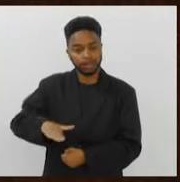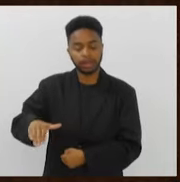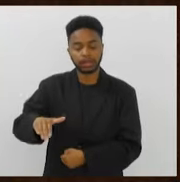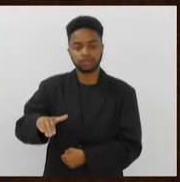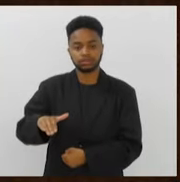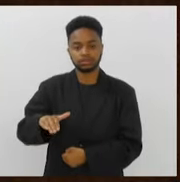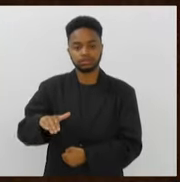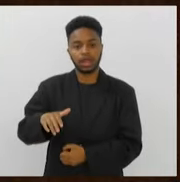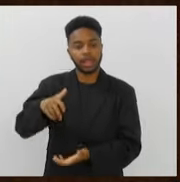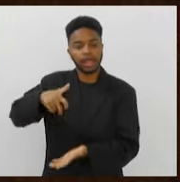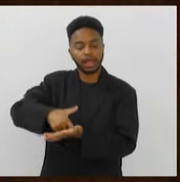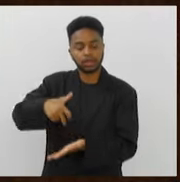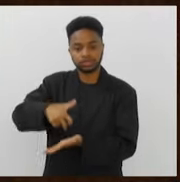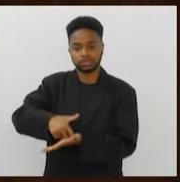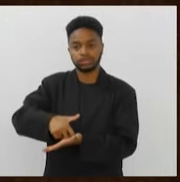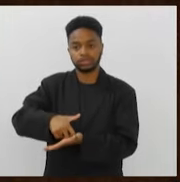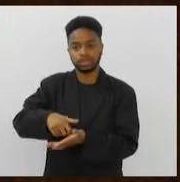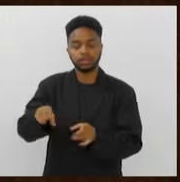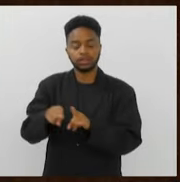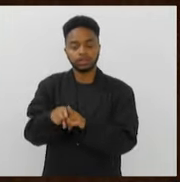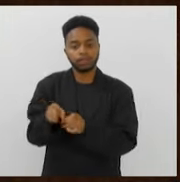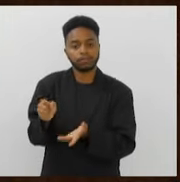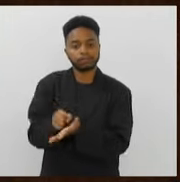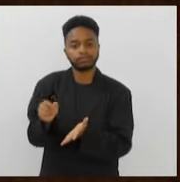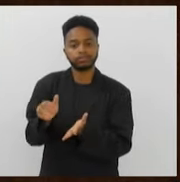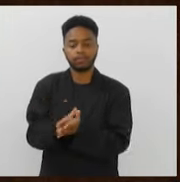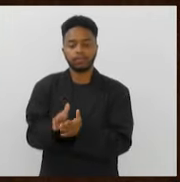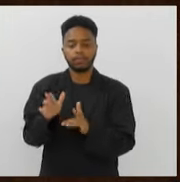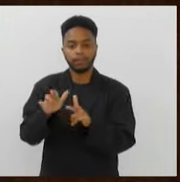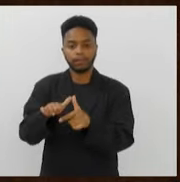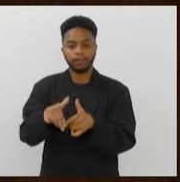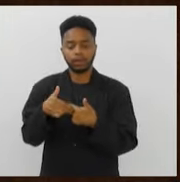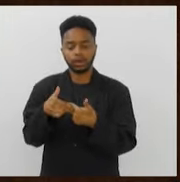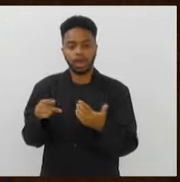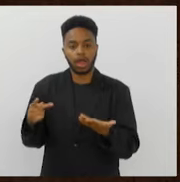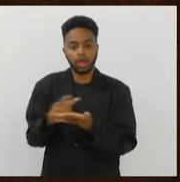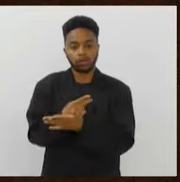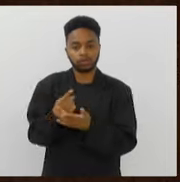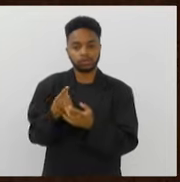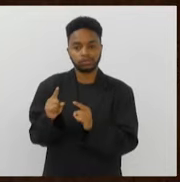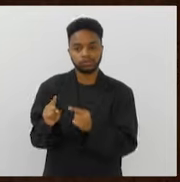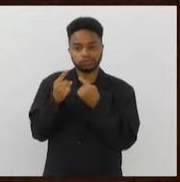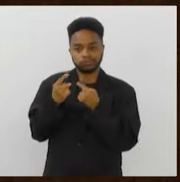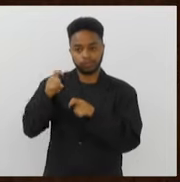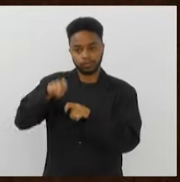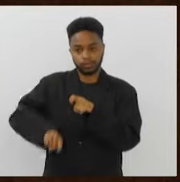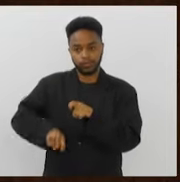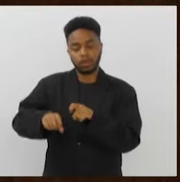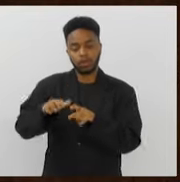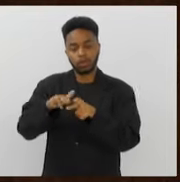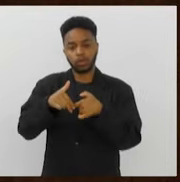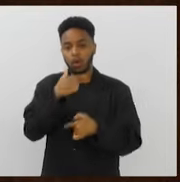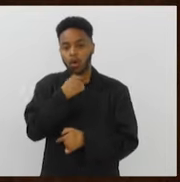seja penalizada e punida por ter sido violentada